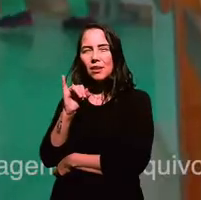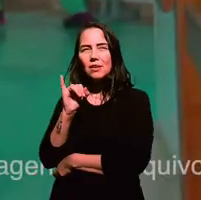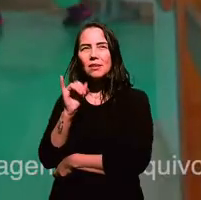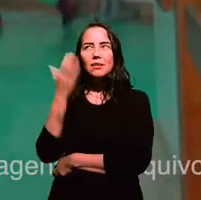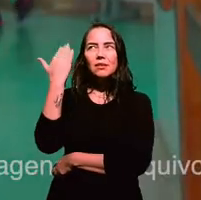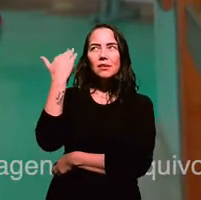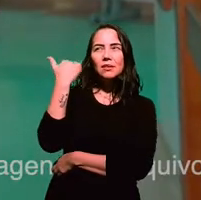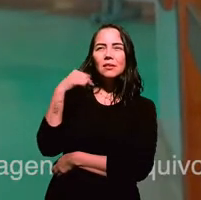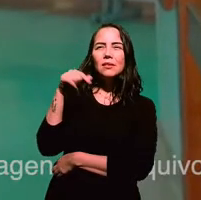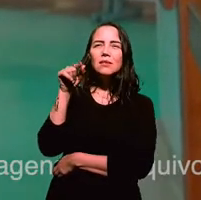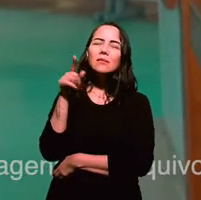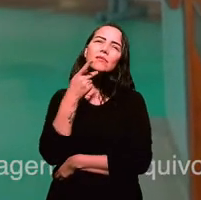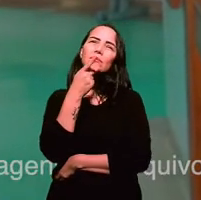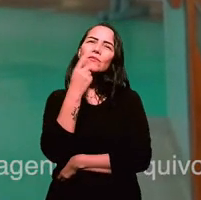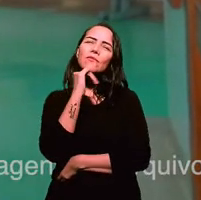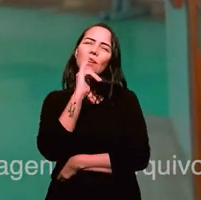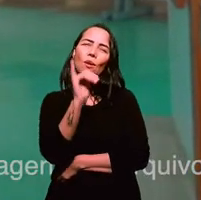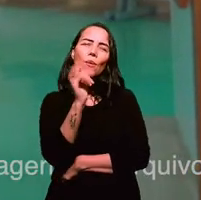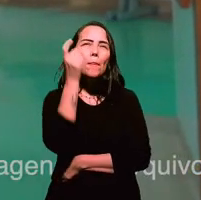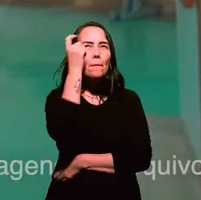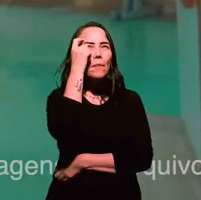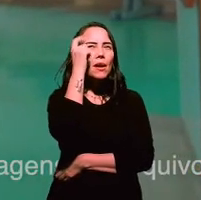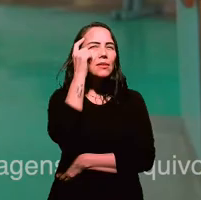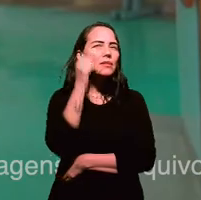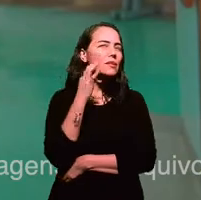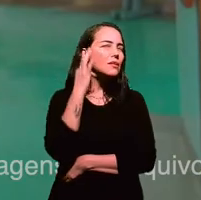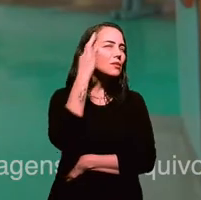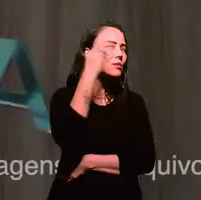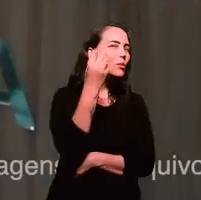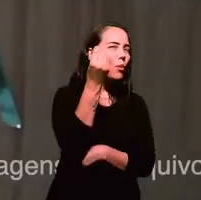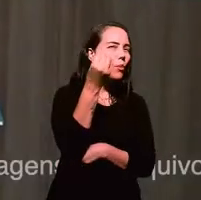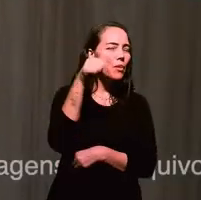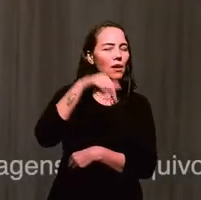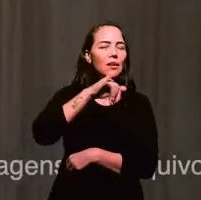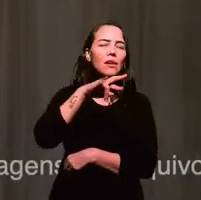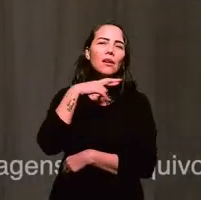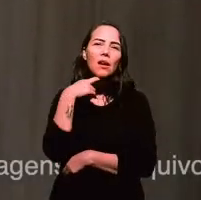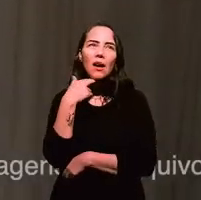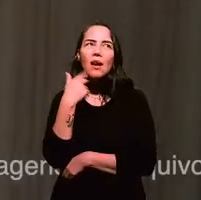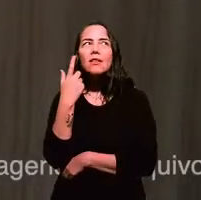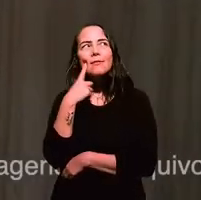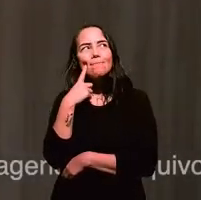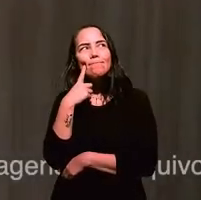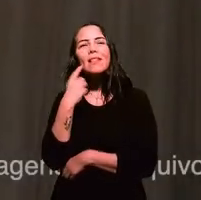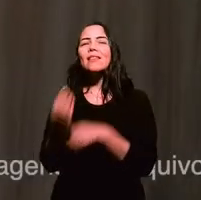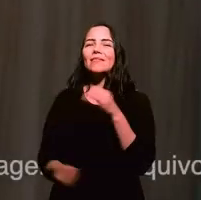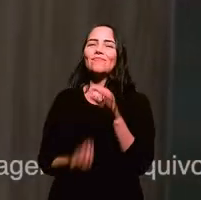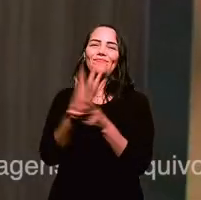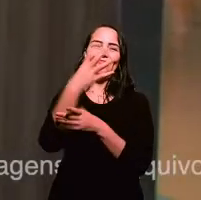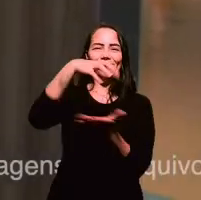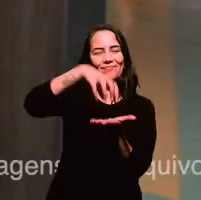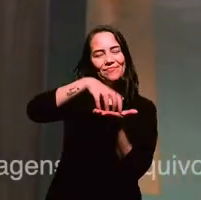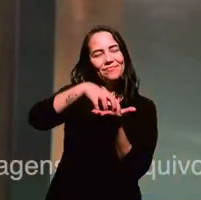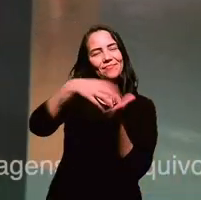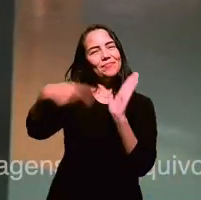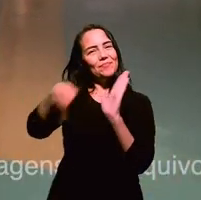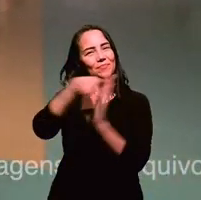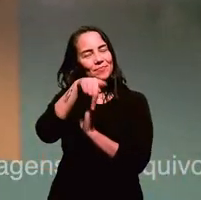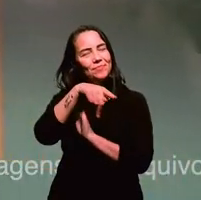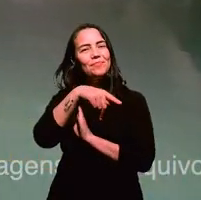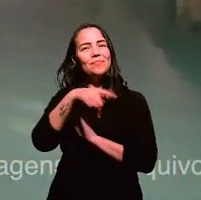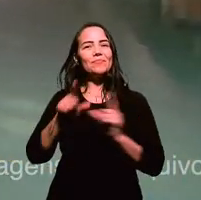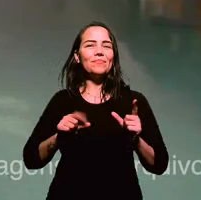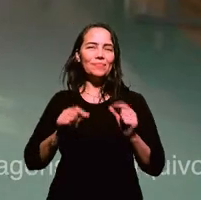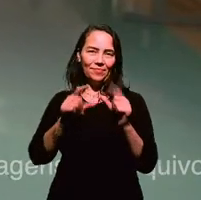pense em quanto a gente poderia melhorar isso aqui em Jaraguá. E aí saiu o centro oncológico exatamente por causa disso,